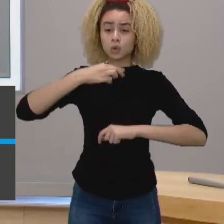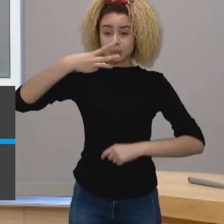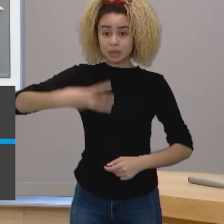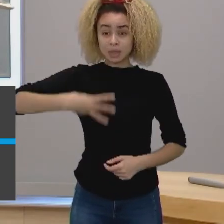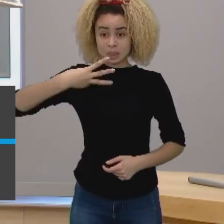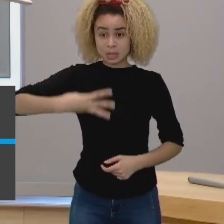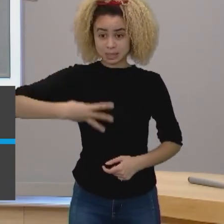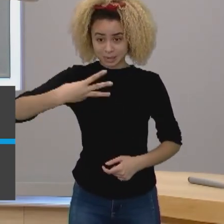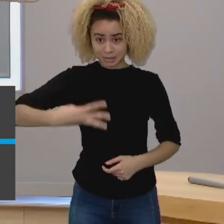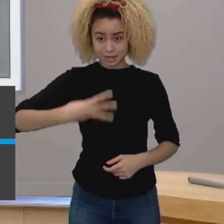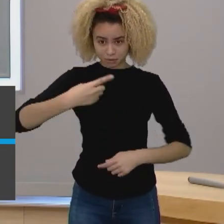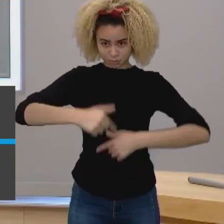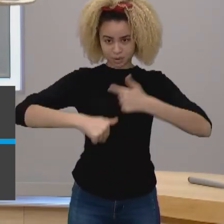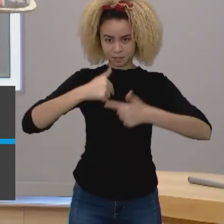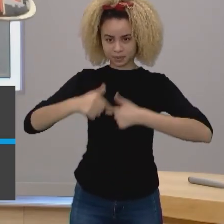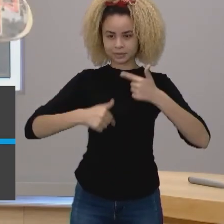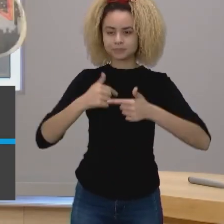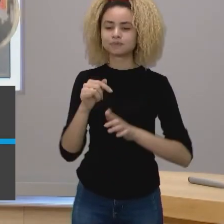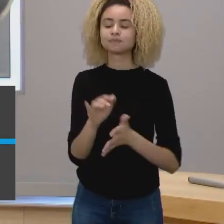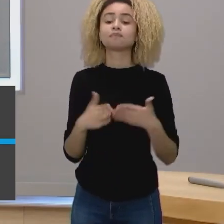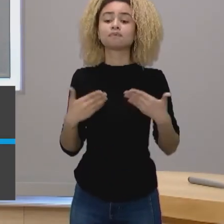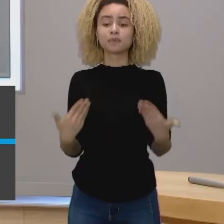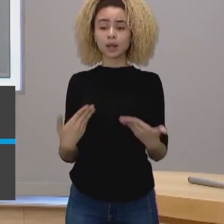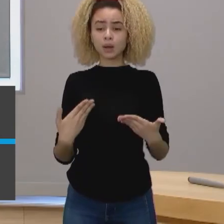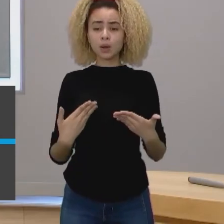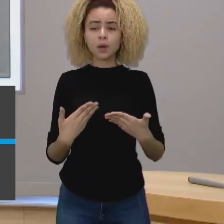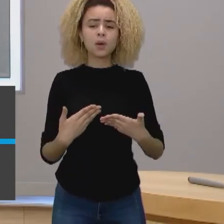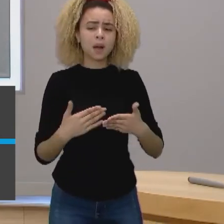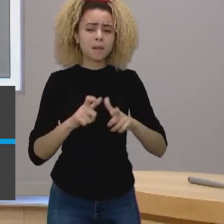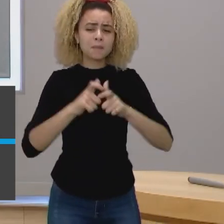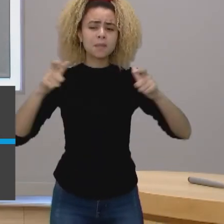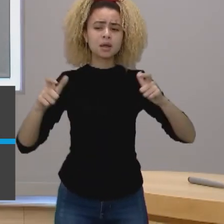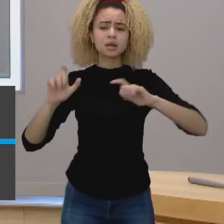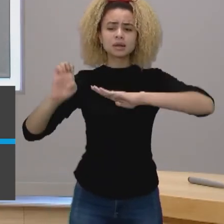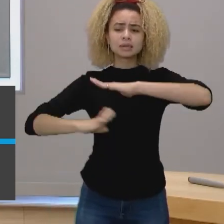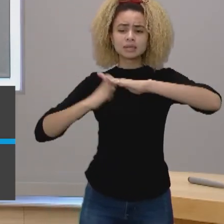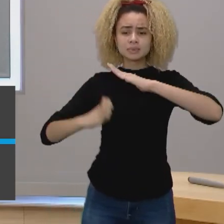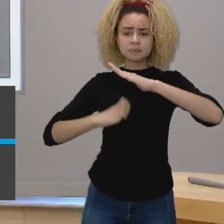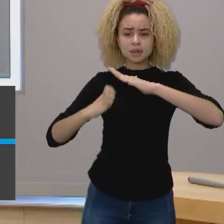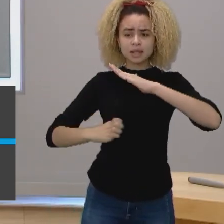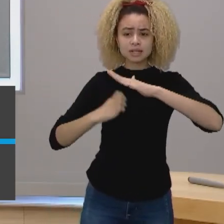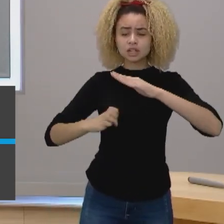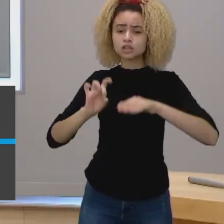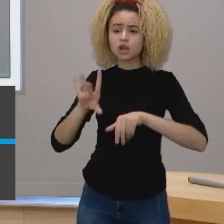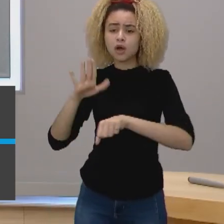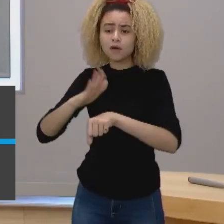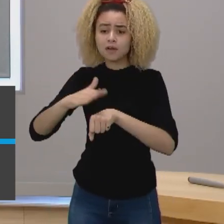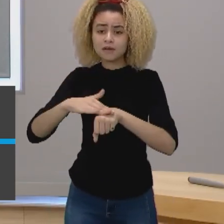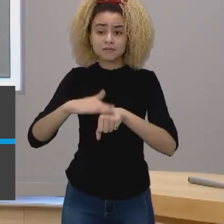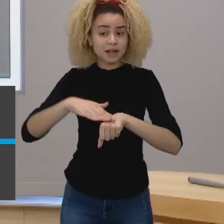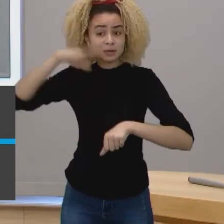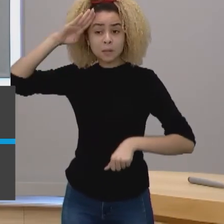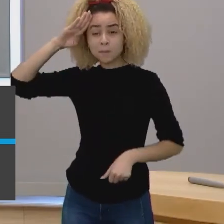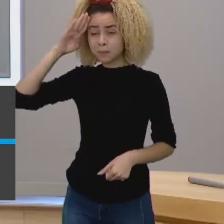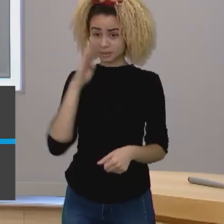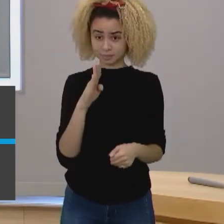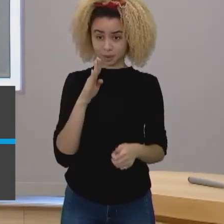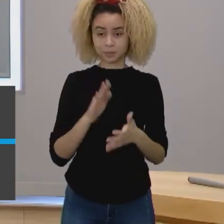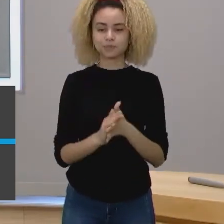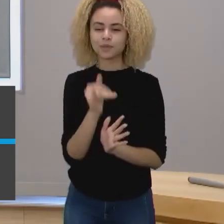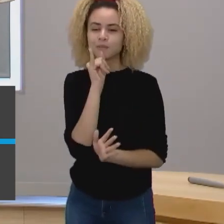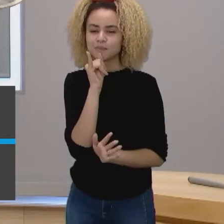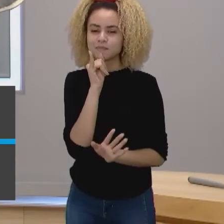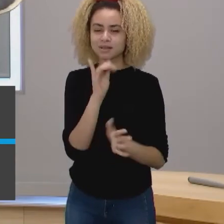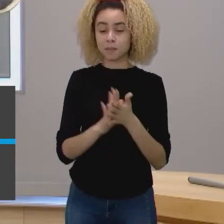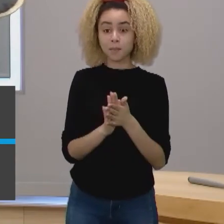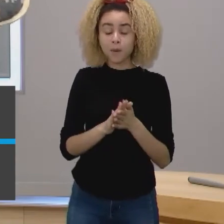terceirização da produção. Então, muitas empresas elas acabam só produzindo o essencial. Então, Vamos supor